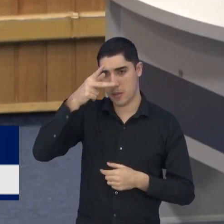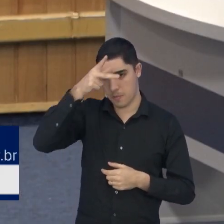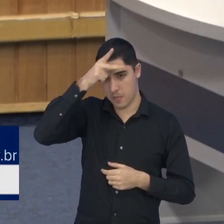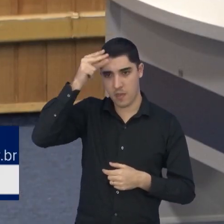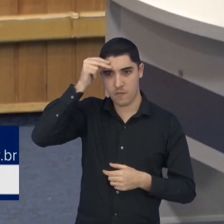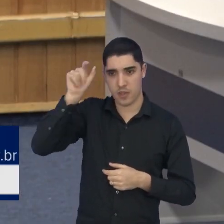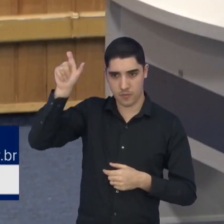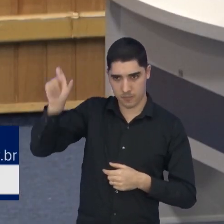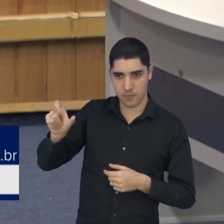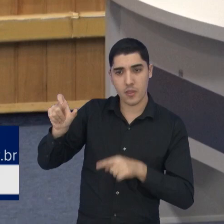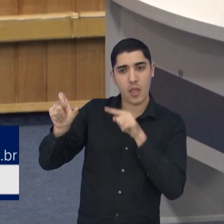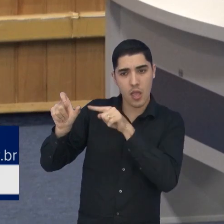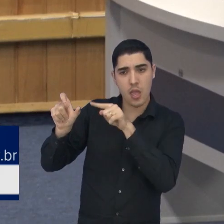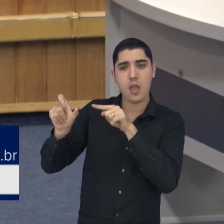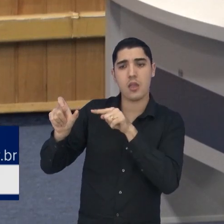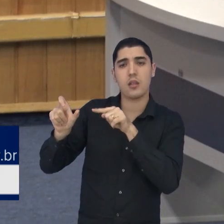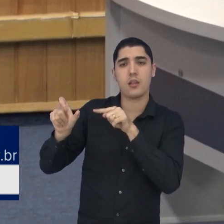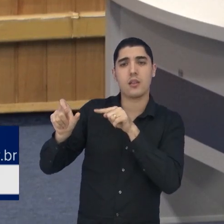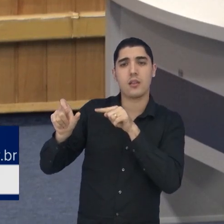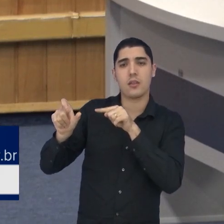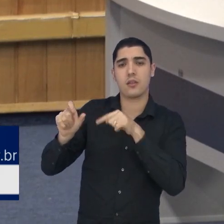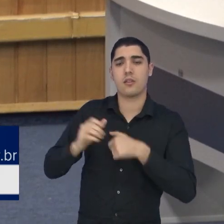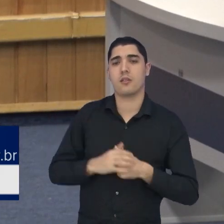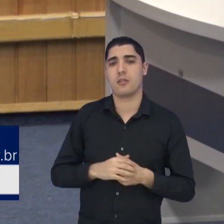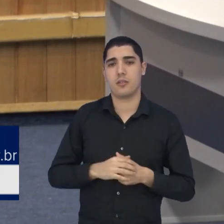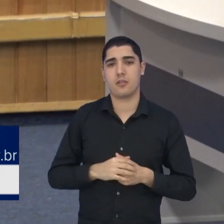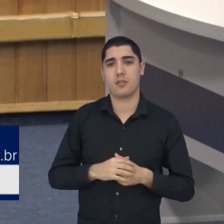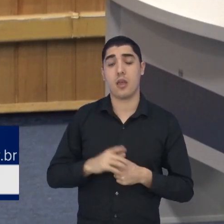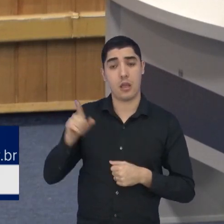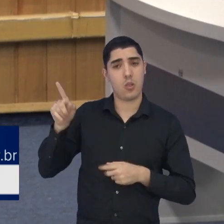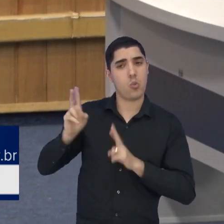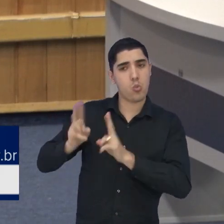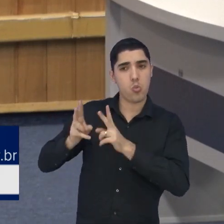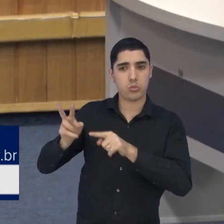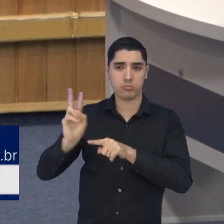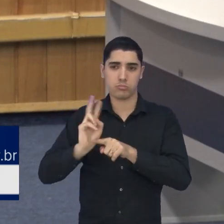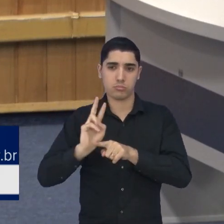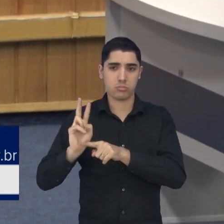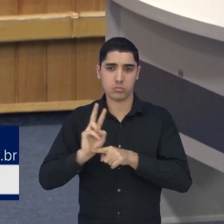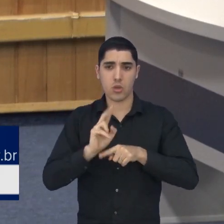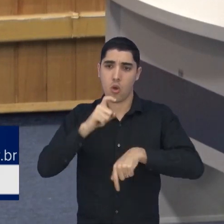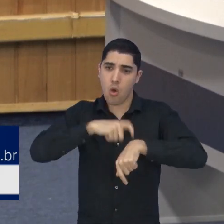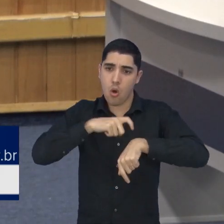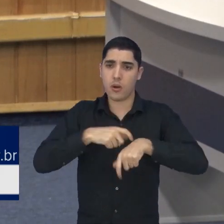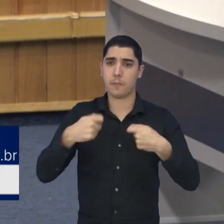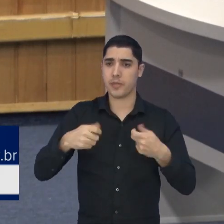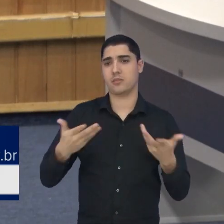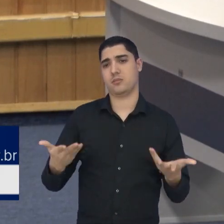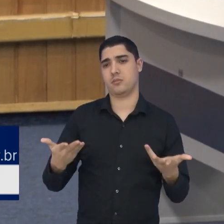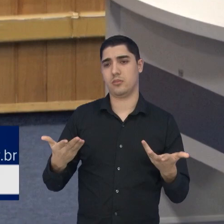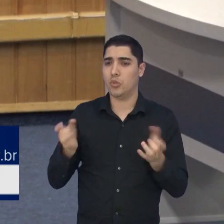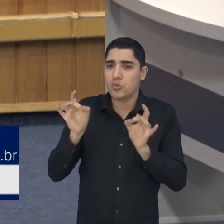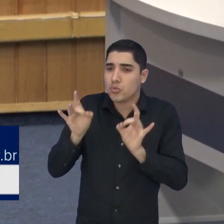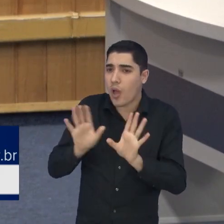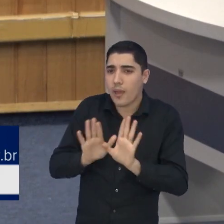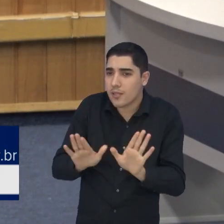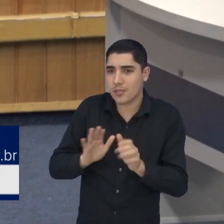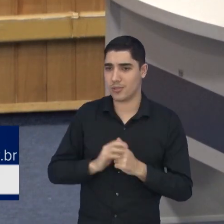que pelo menos ele mantivesse, né, a fiscalização, pelo menos dos horários, né? Porque agora